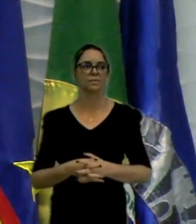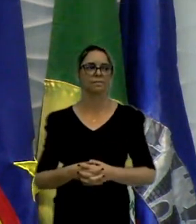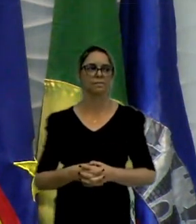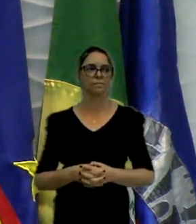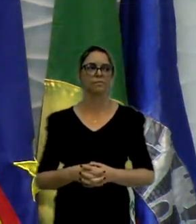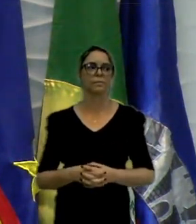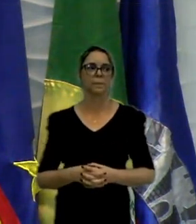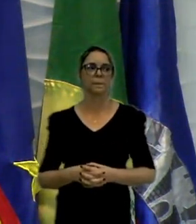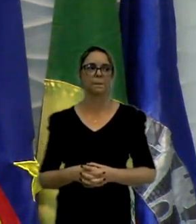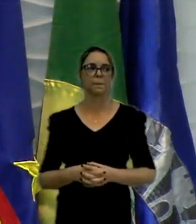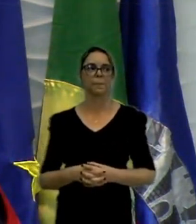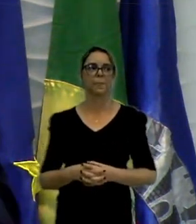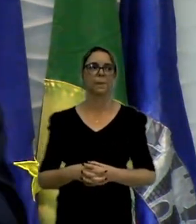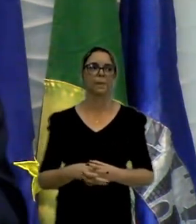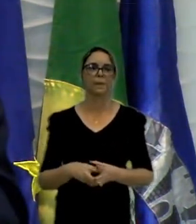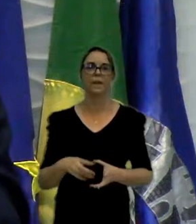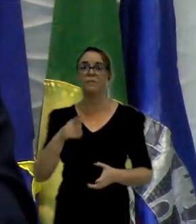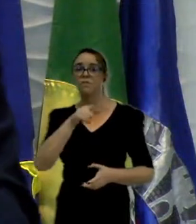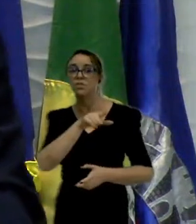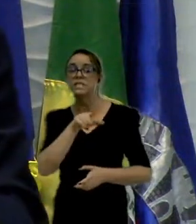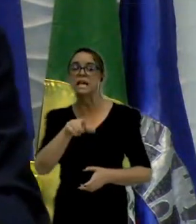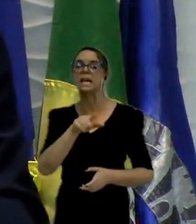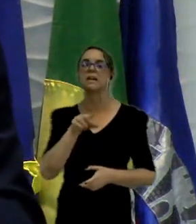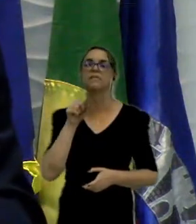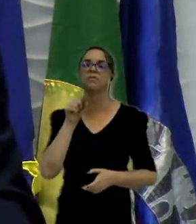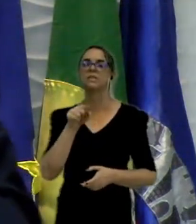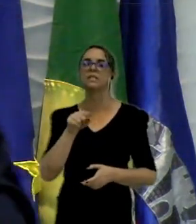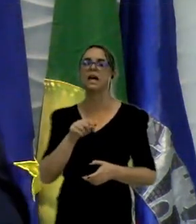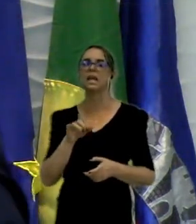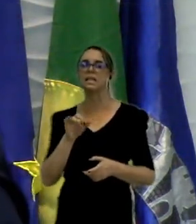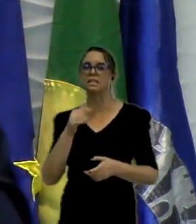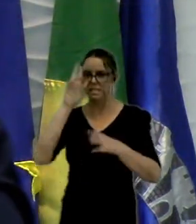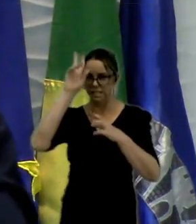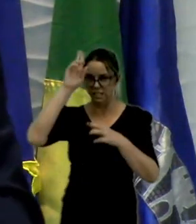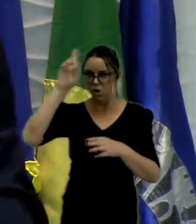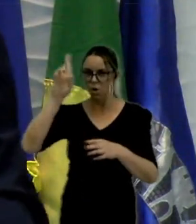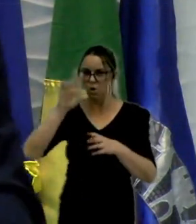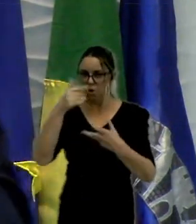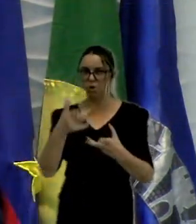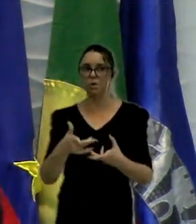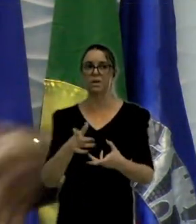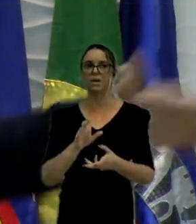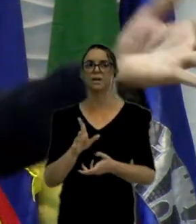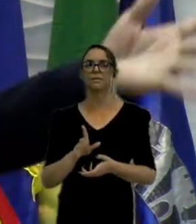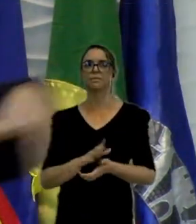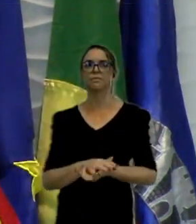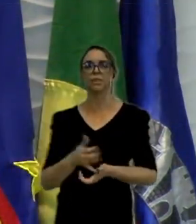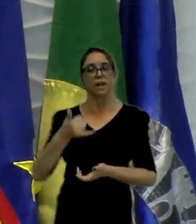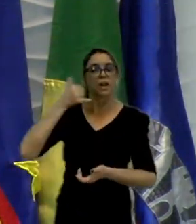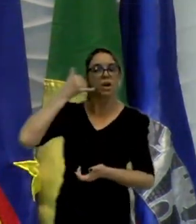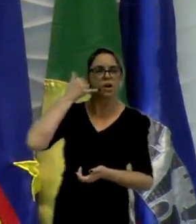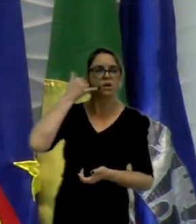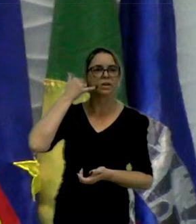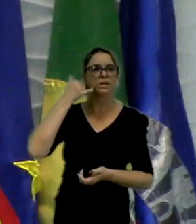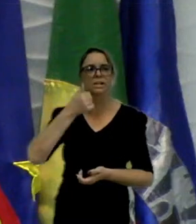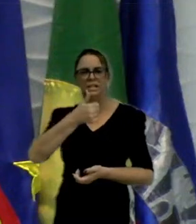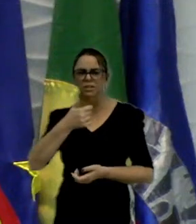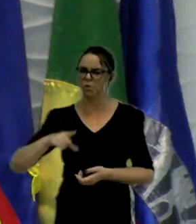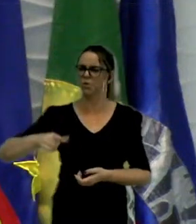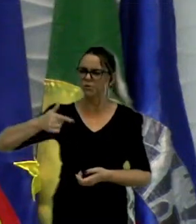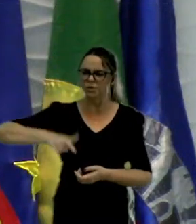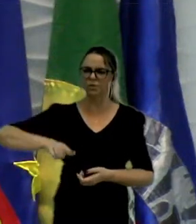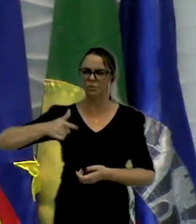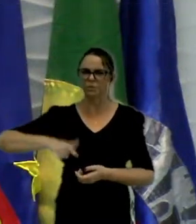eu vou chamar você de você, que não merece chamar de senhor. O vereador Nilton da rádio, isso aqui que ligou para ele, 10 vezes ele não atendeu,